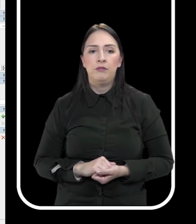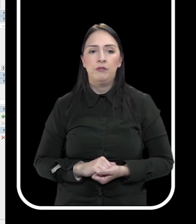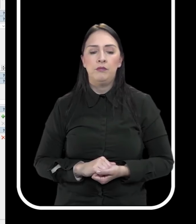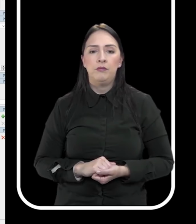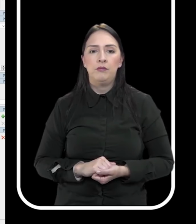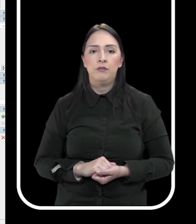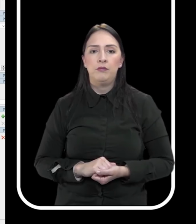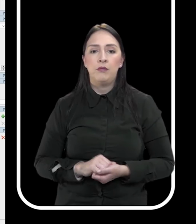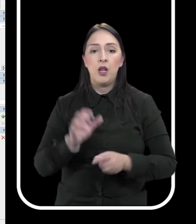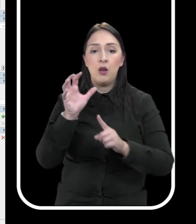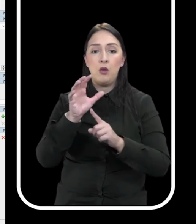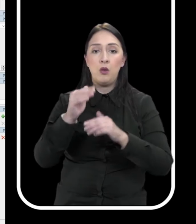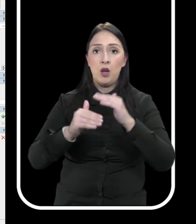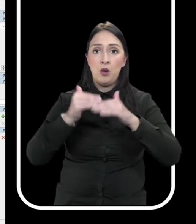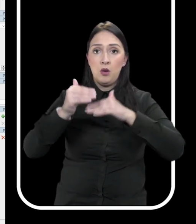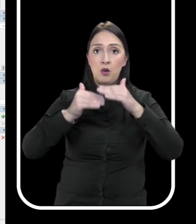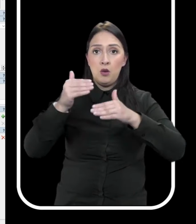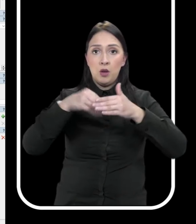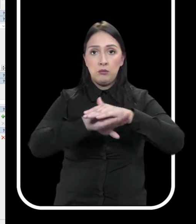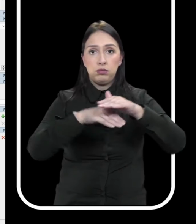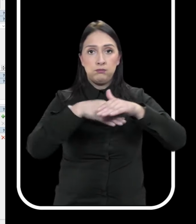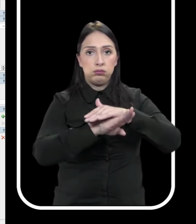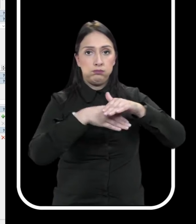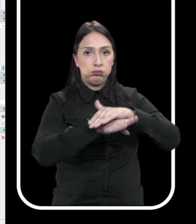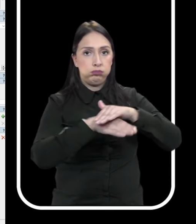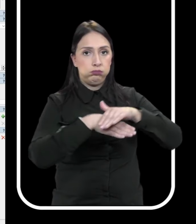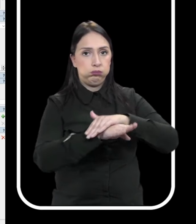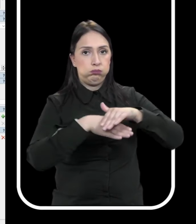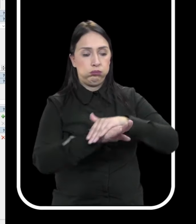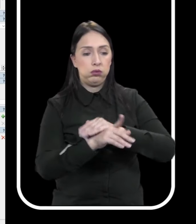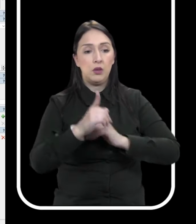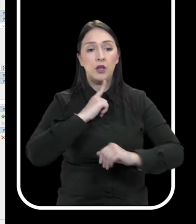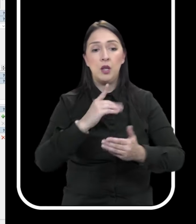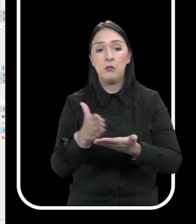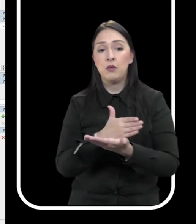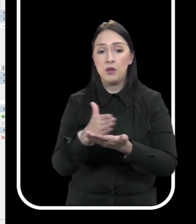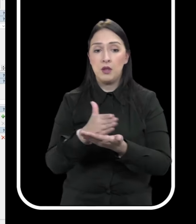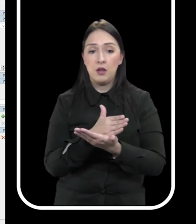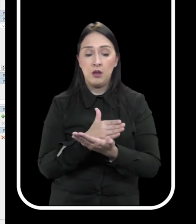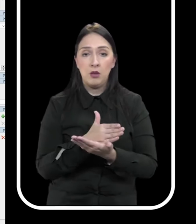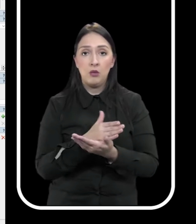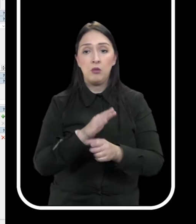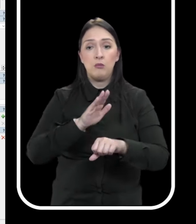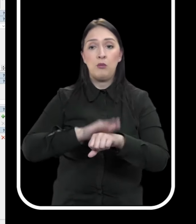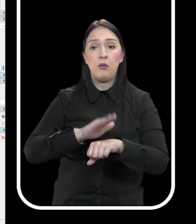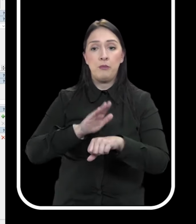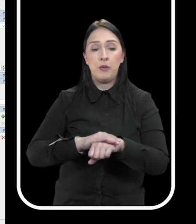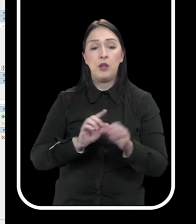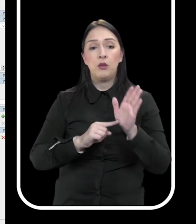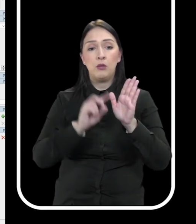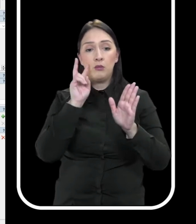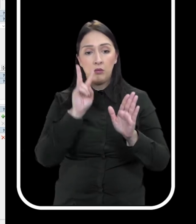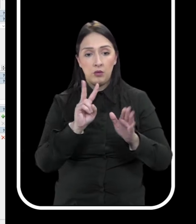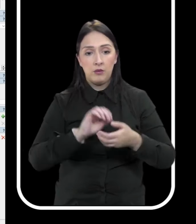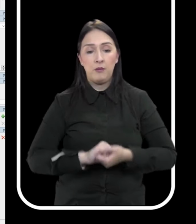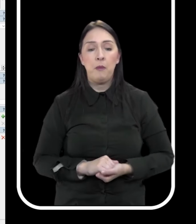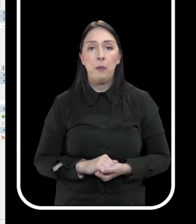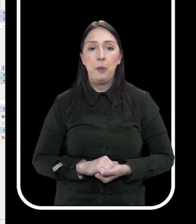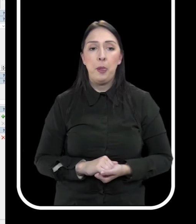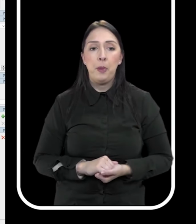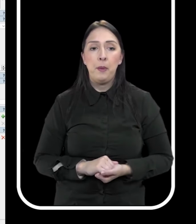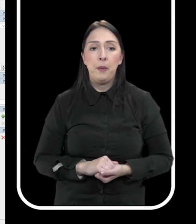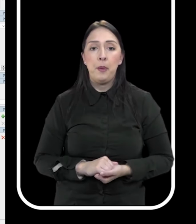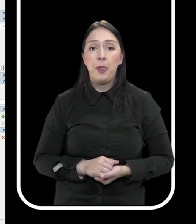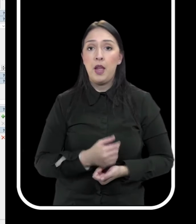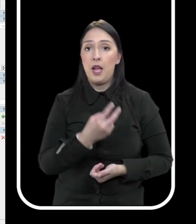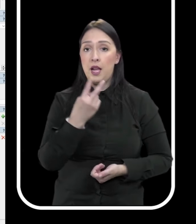A tendência é formação de estoques. Então, nós temos alguns gargalos nesse processo. Tá?